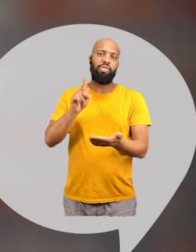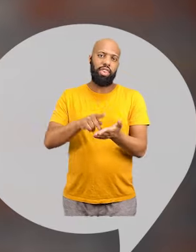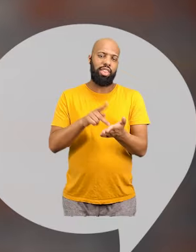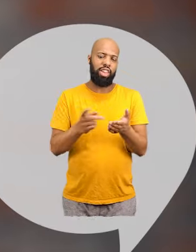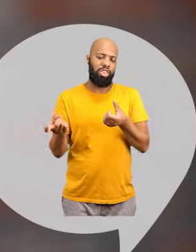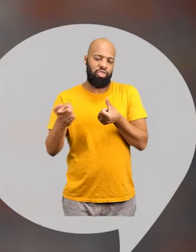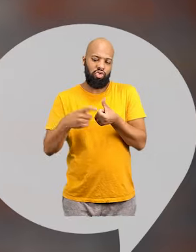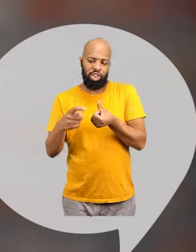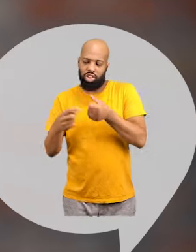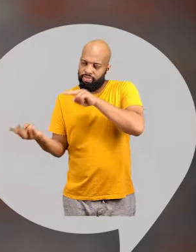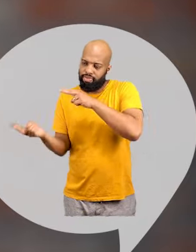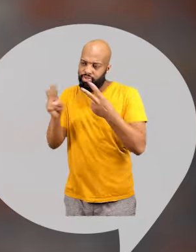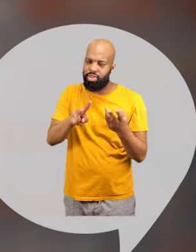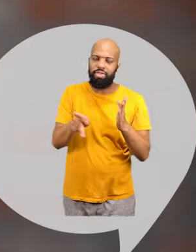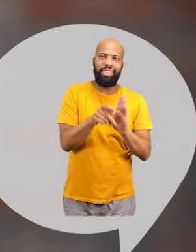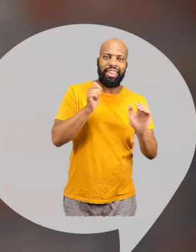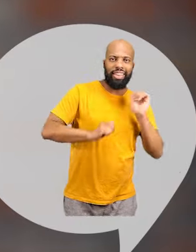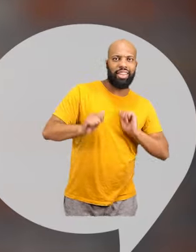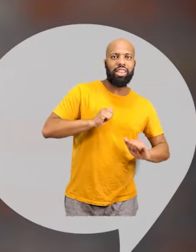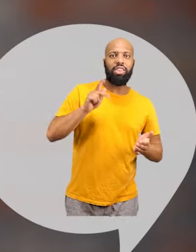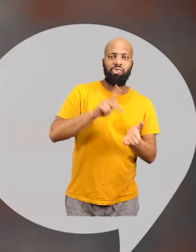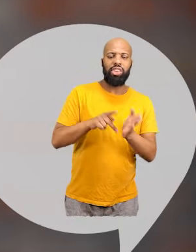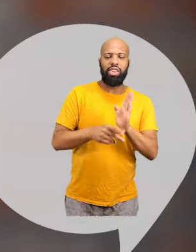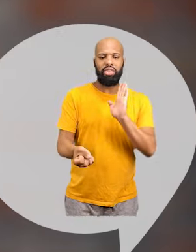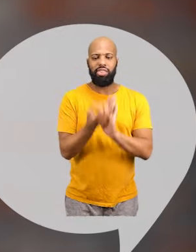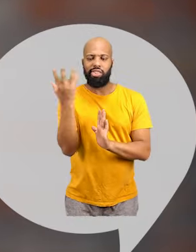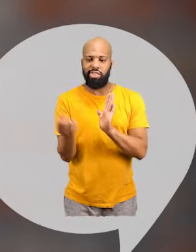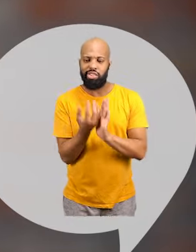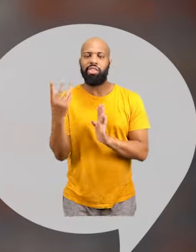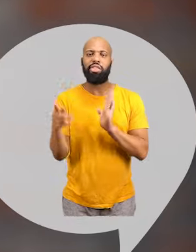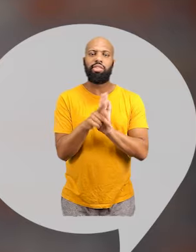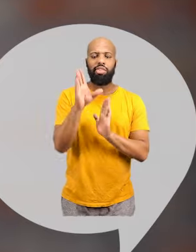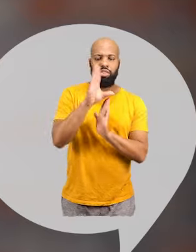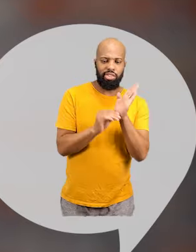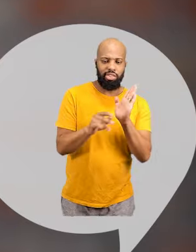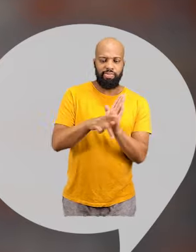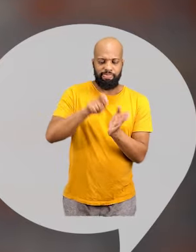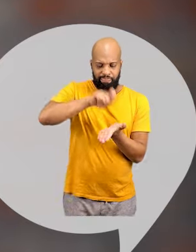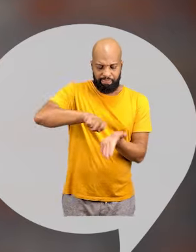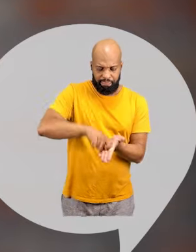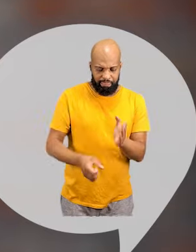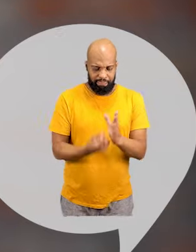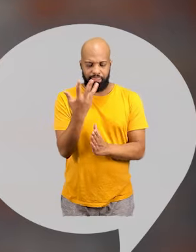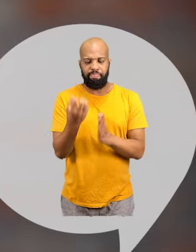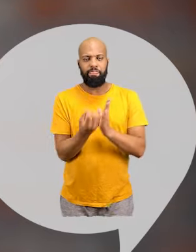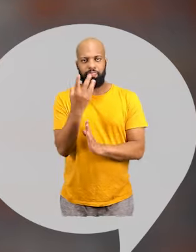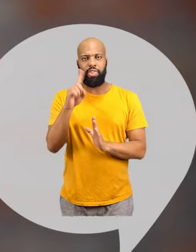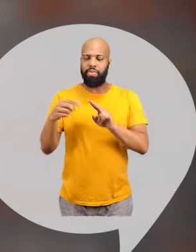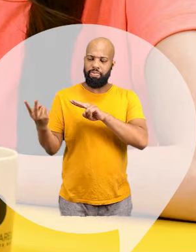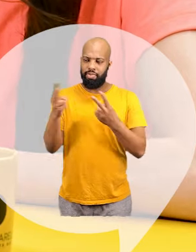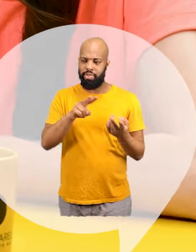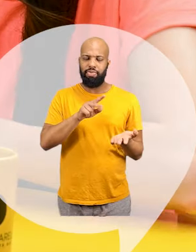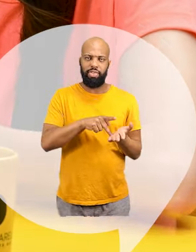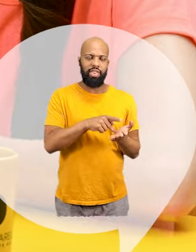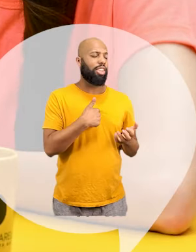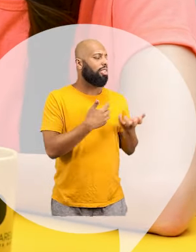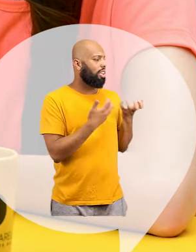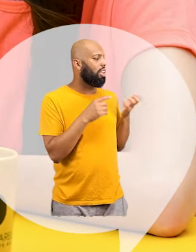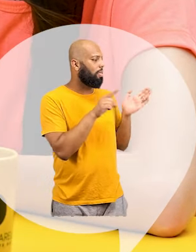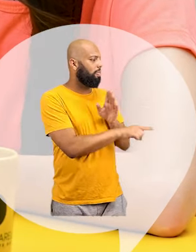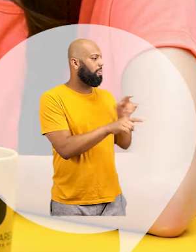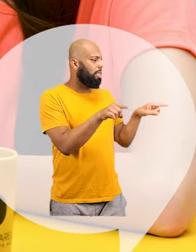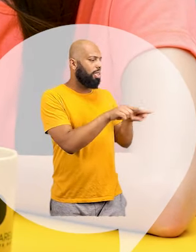músico de Tik toker para artista de produtor de conteúdo para compositor é uma transição mesmo eu queria te